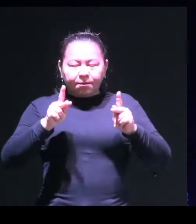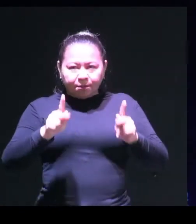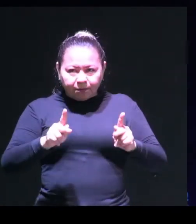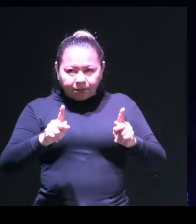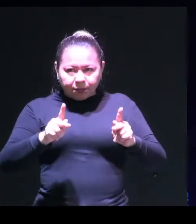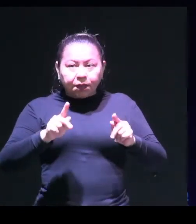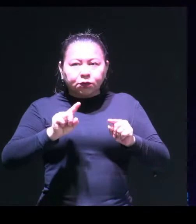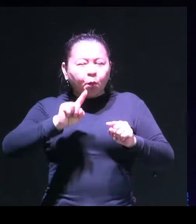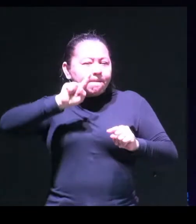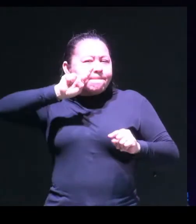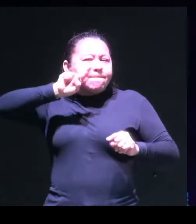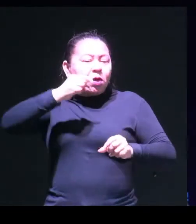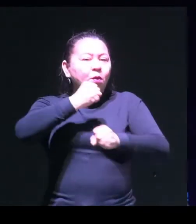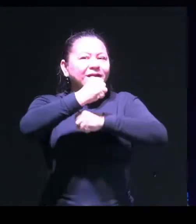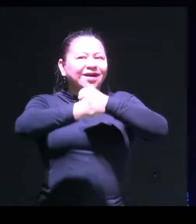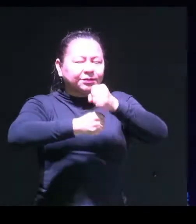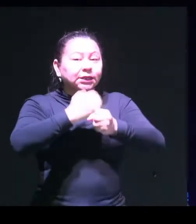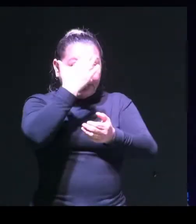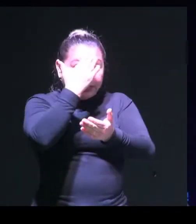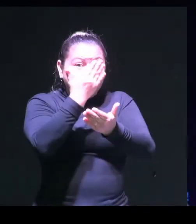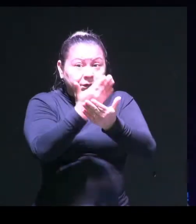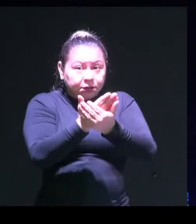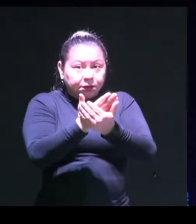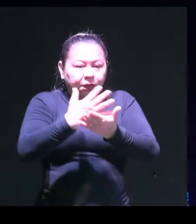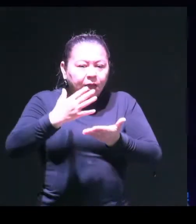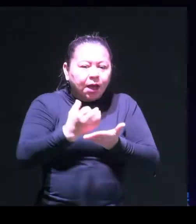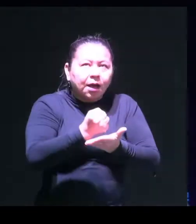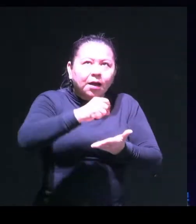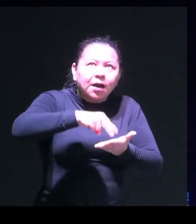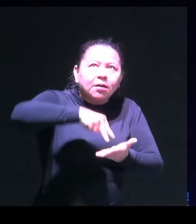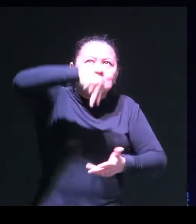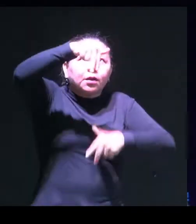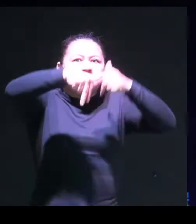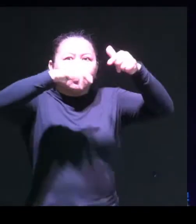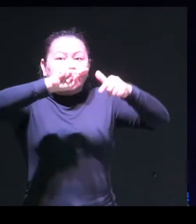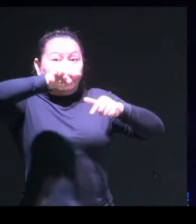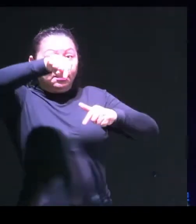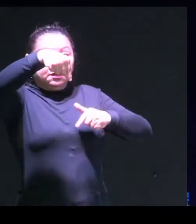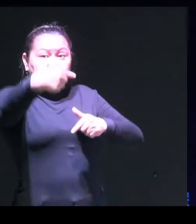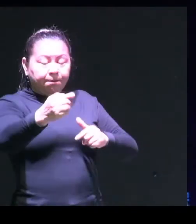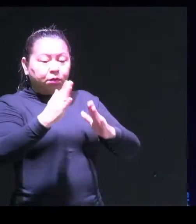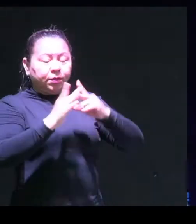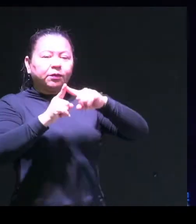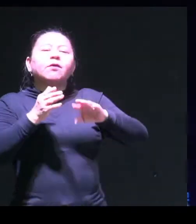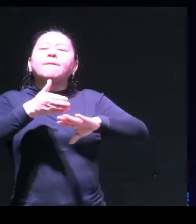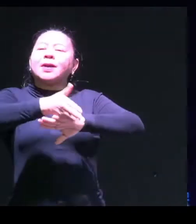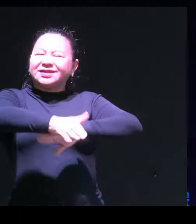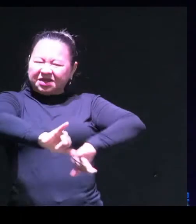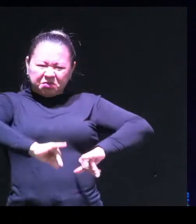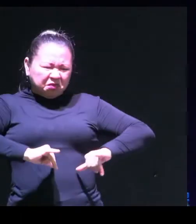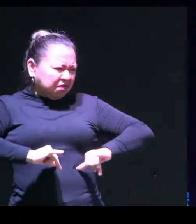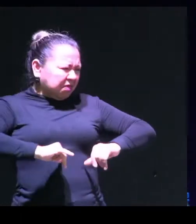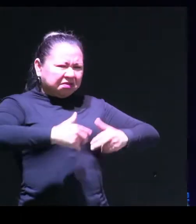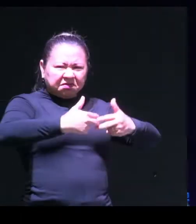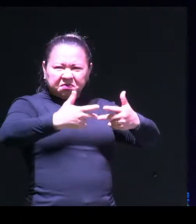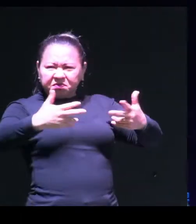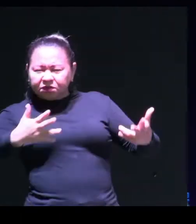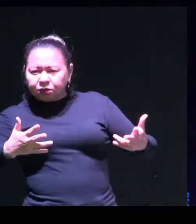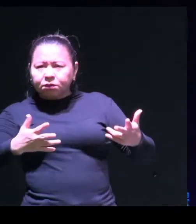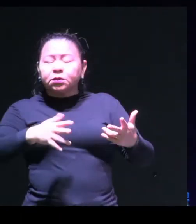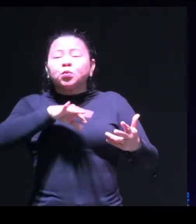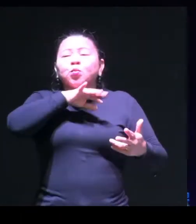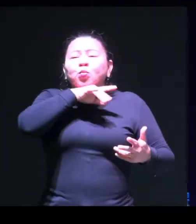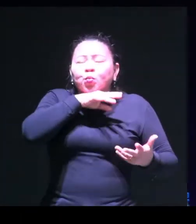sobre o milênio. Ou seja, eles acreditam que o arrebatamento vai ser depois, que a igreja vai passar pela tribulação. Depois da